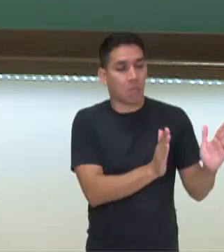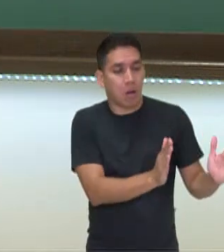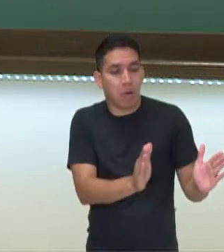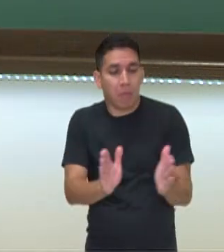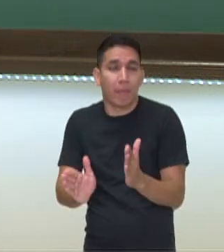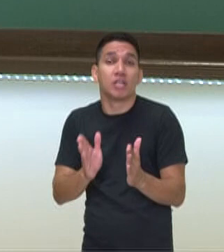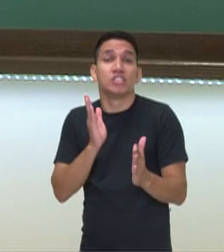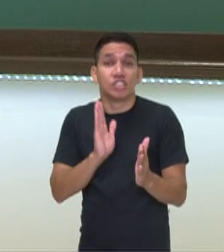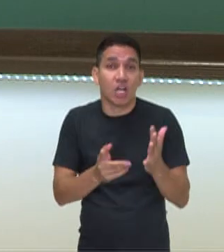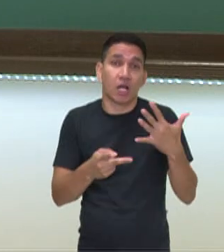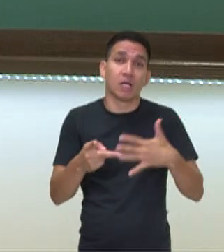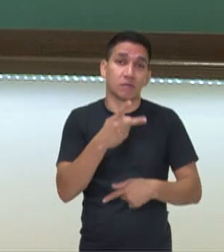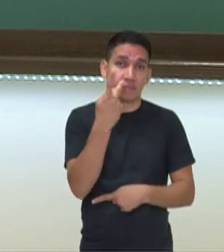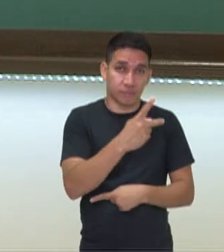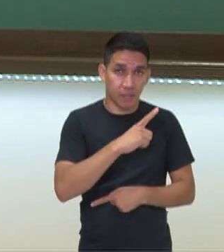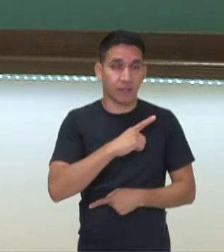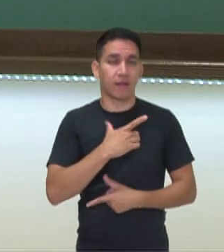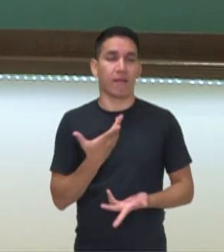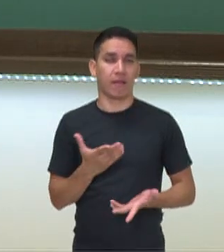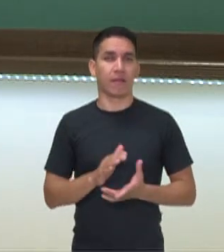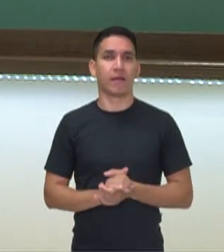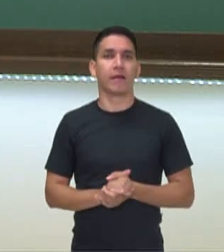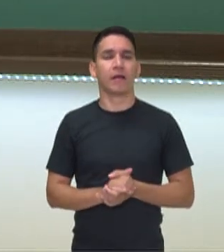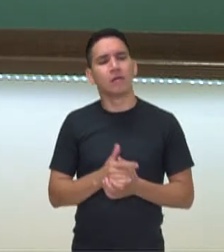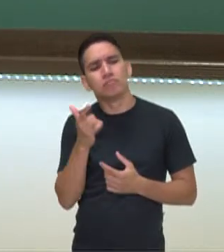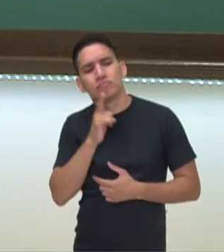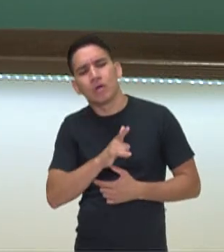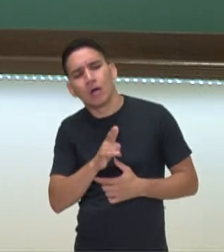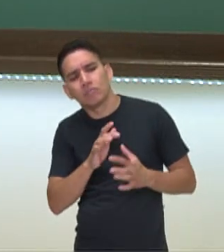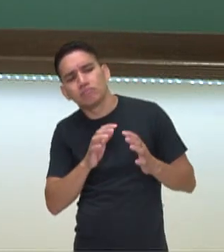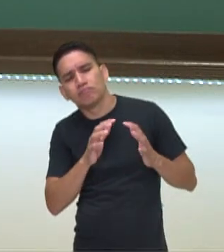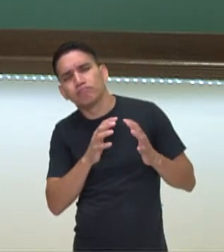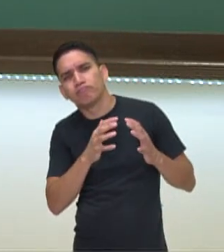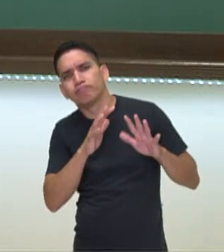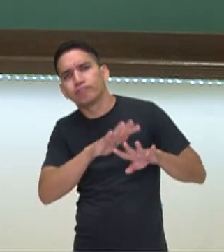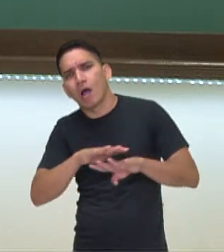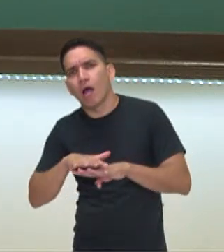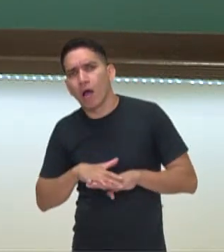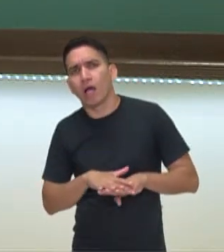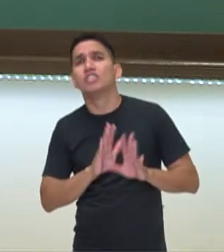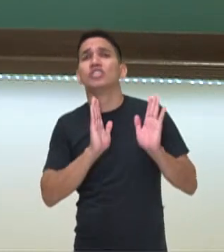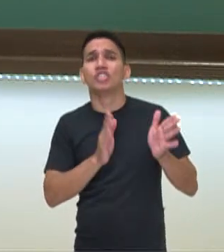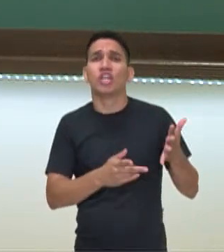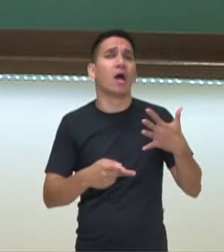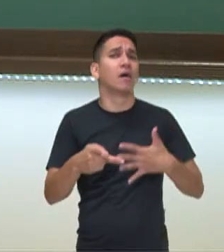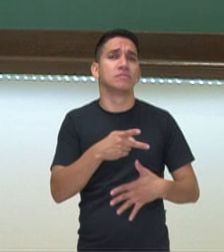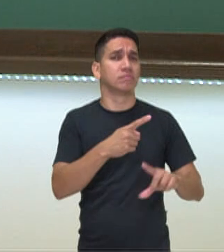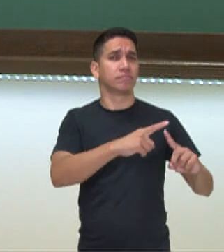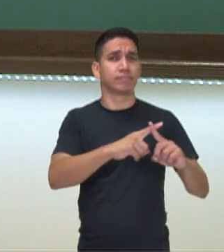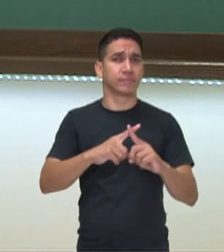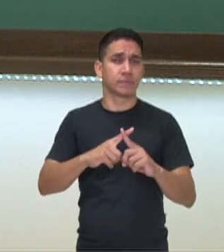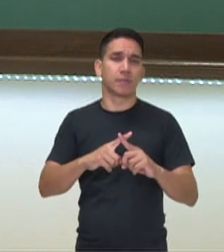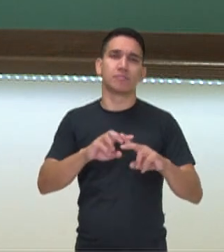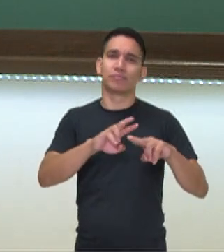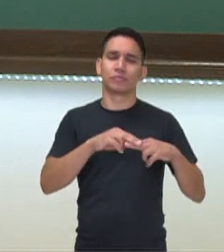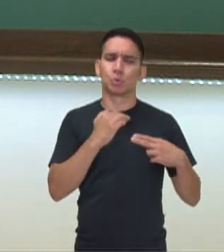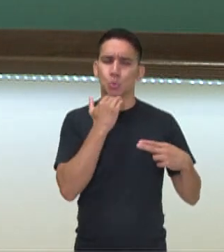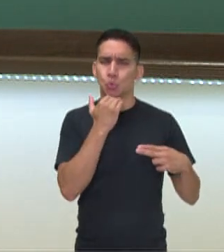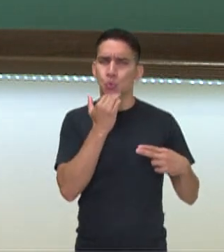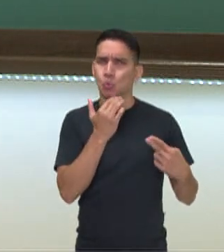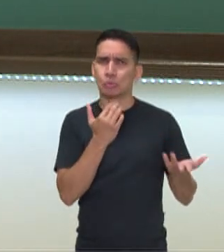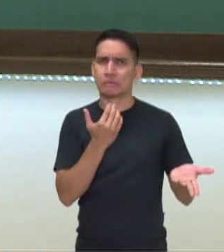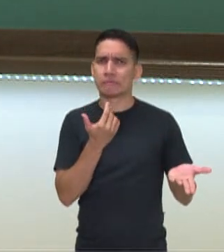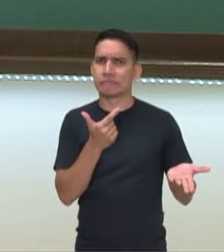que eu preciso obedecer para resolver essa expressão sem parênteses, já é as multiplicações primeiro. Então, não vai adiantar eu